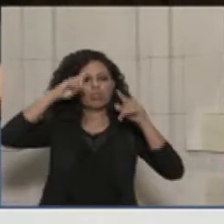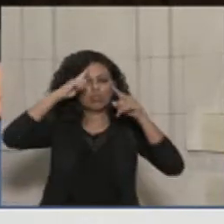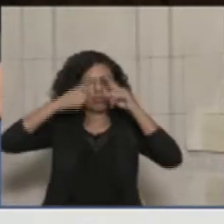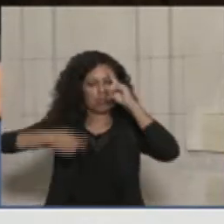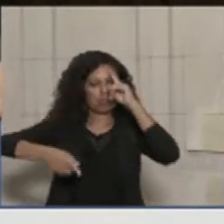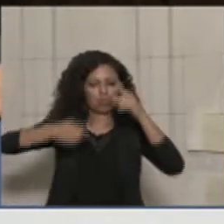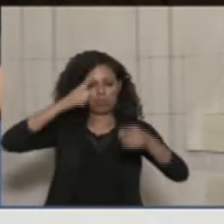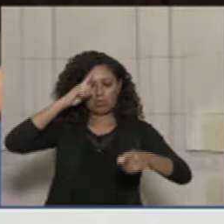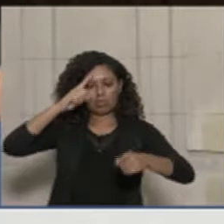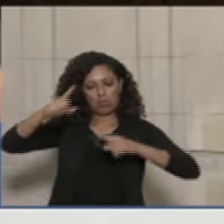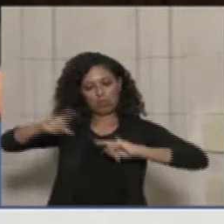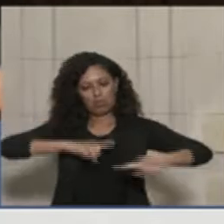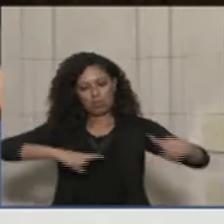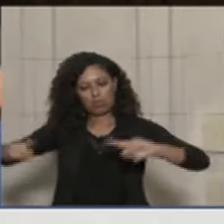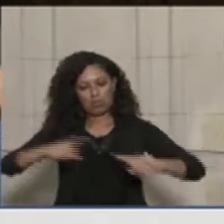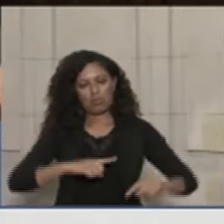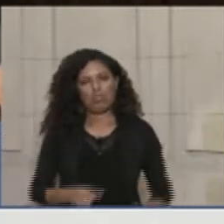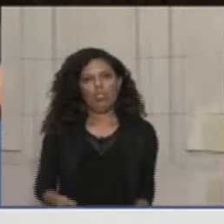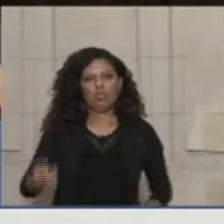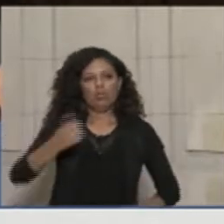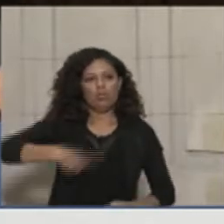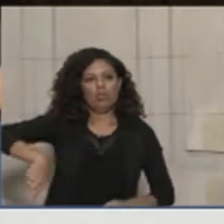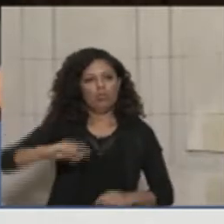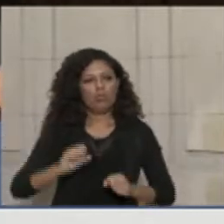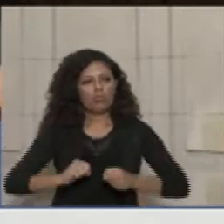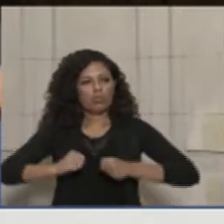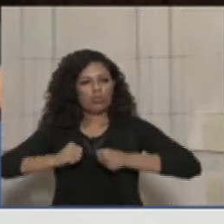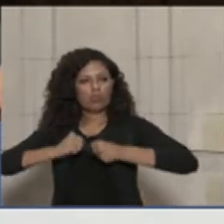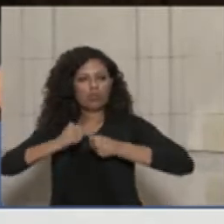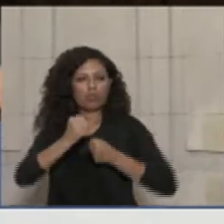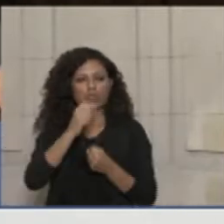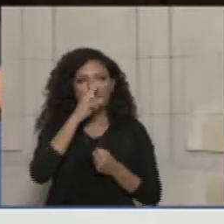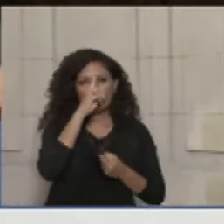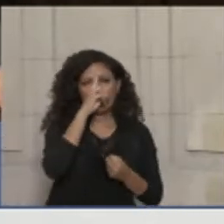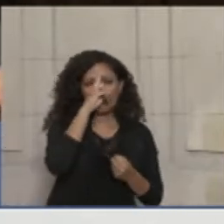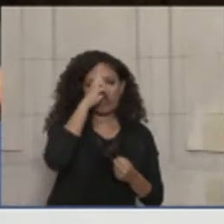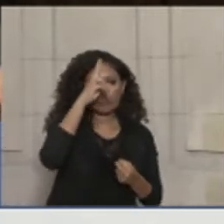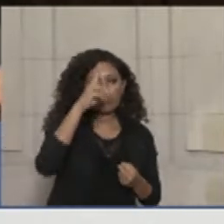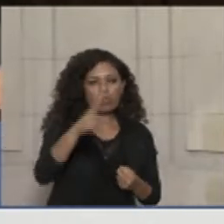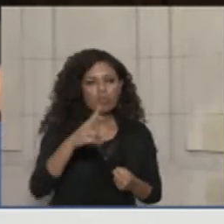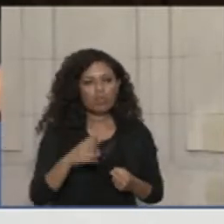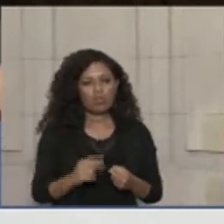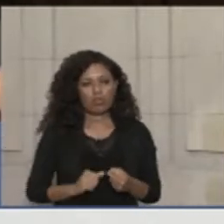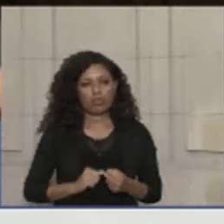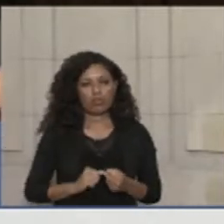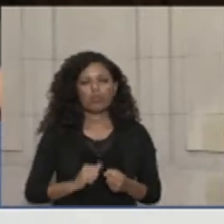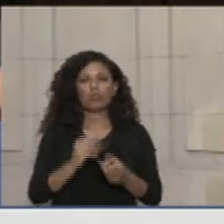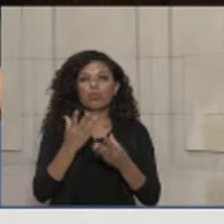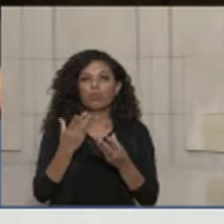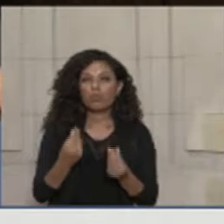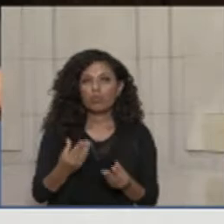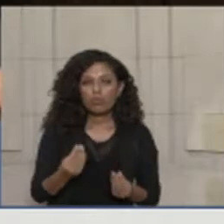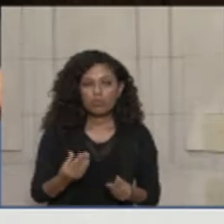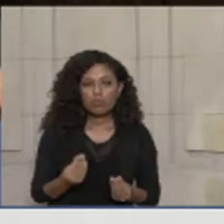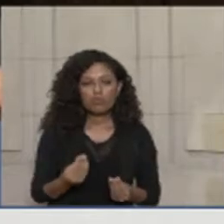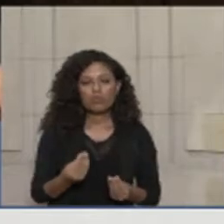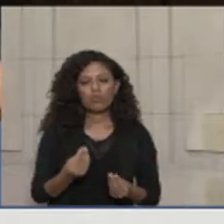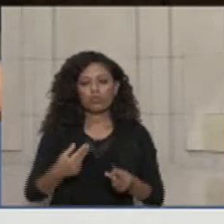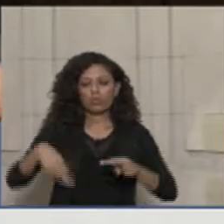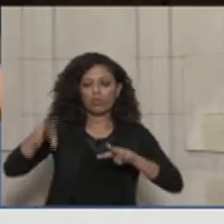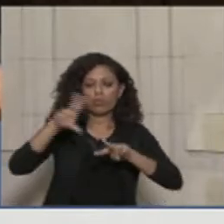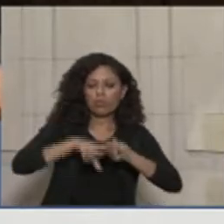E foi uma luta muito dura, que custou a muitos